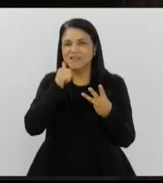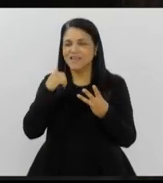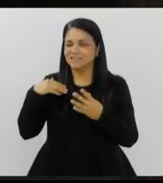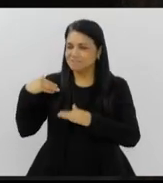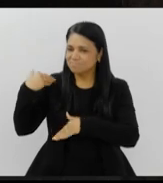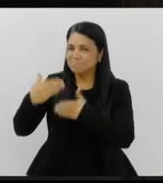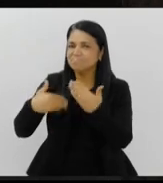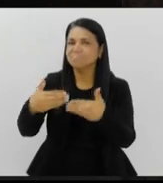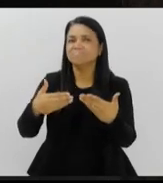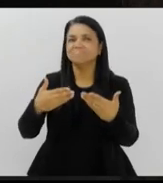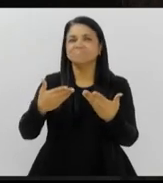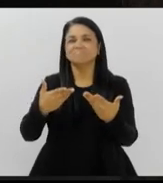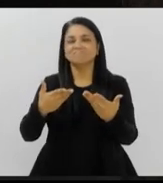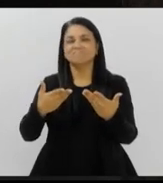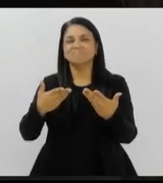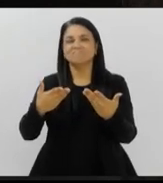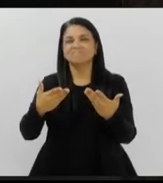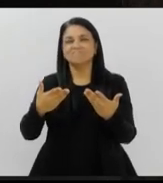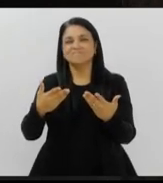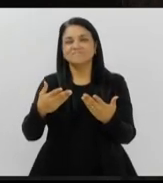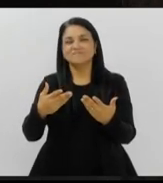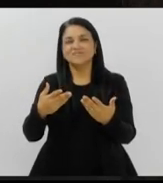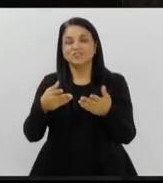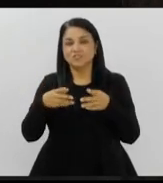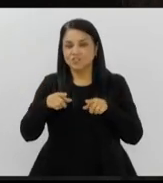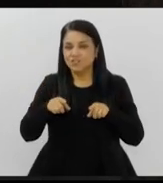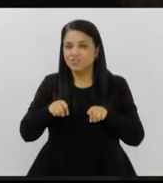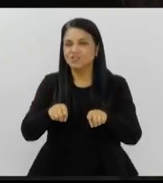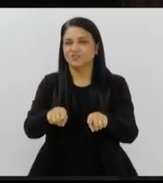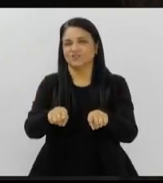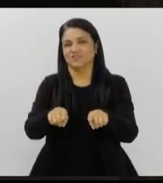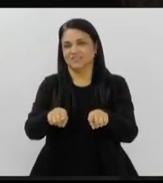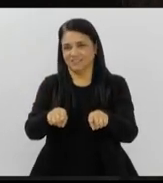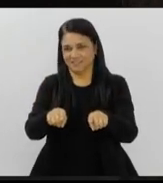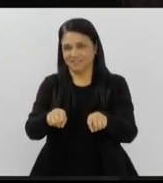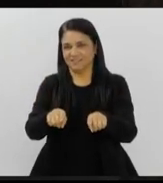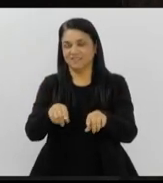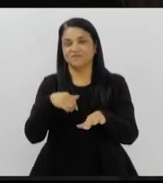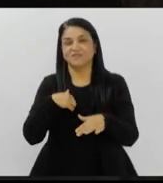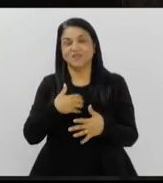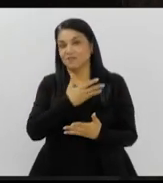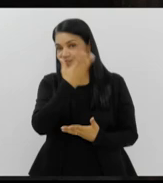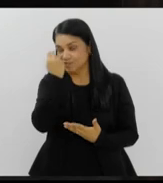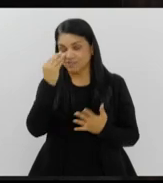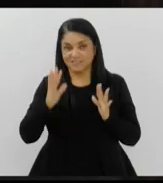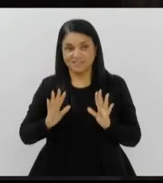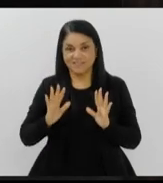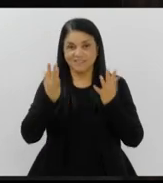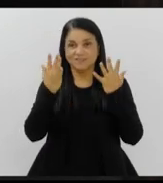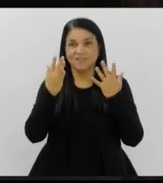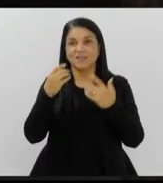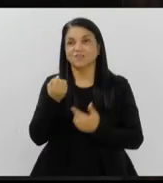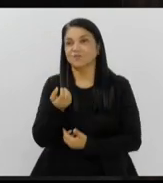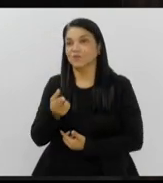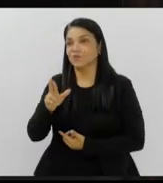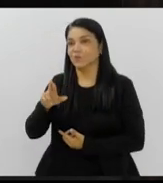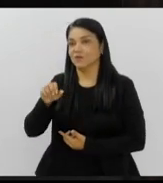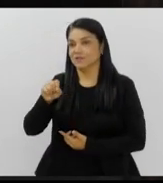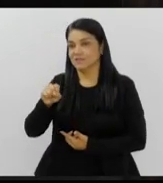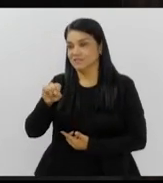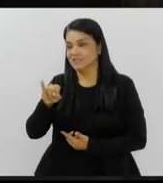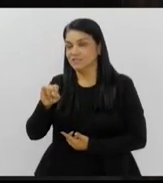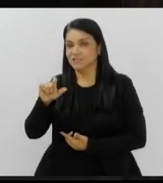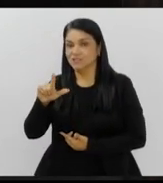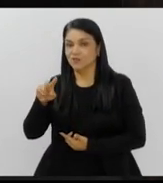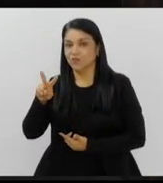concomitantemente. E eu esqueci de saudar a doutora Silvia Drummond.